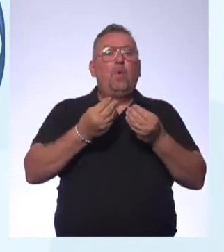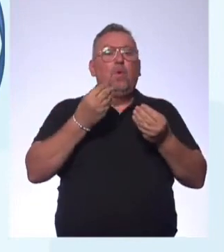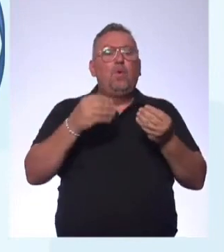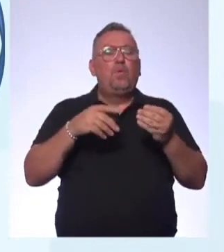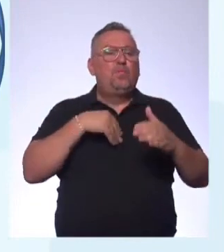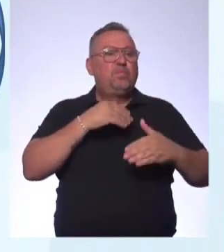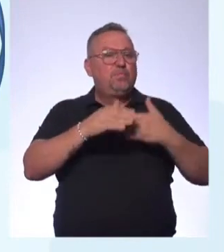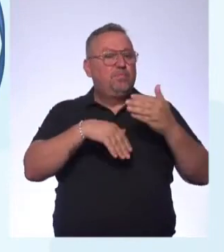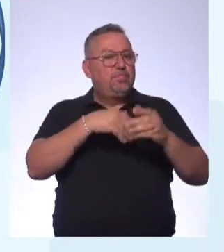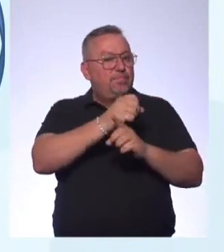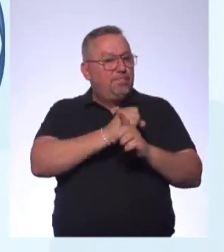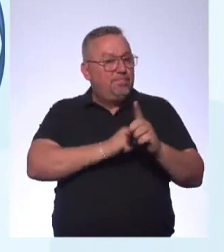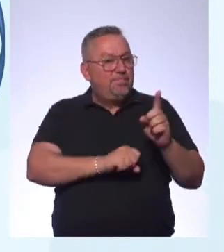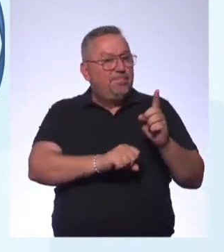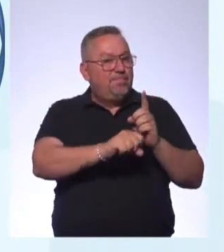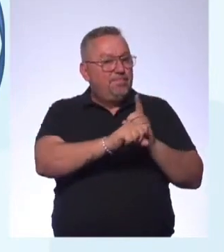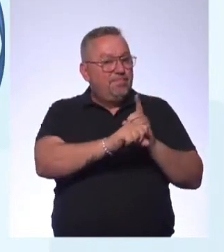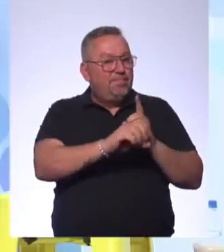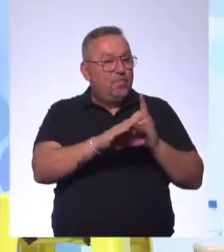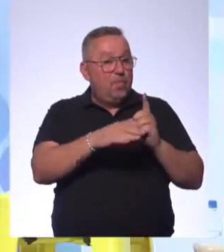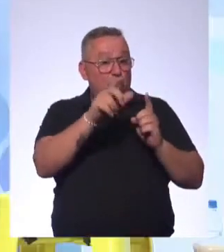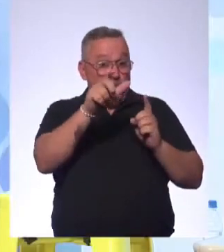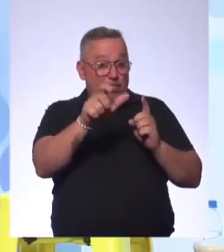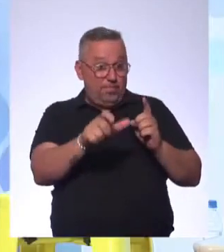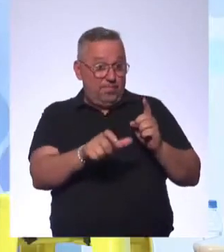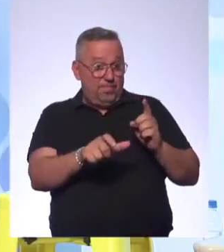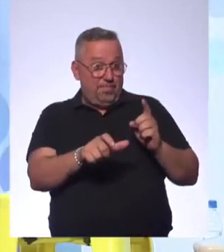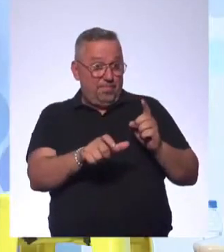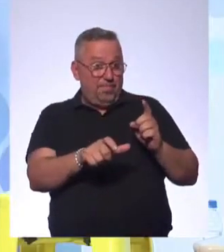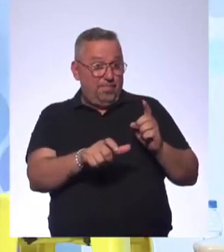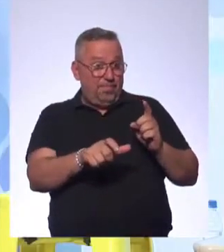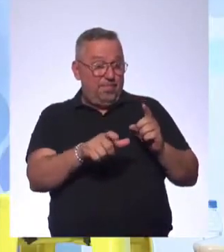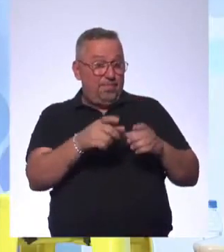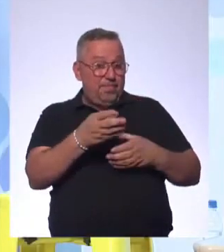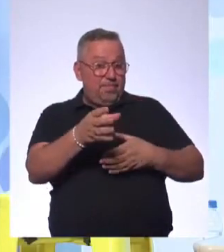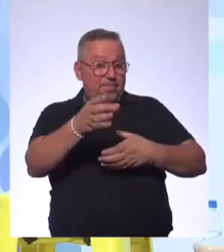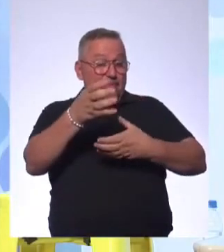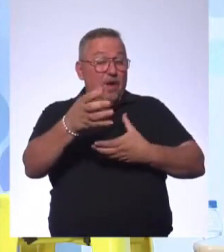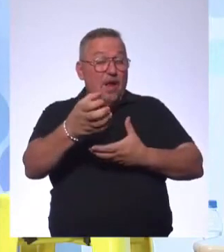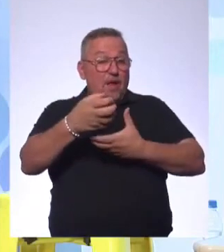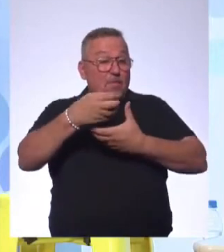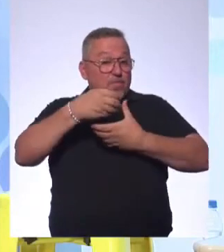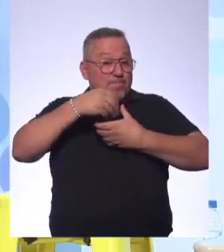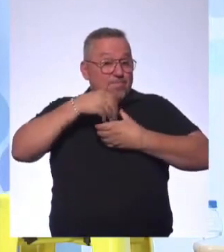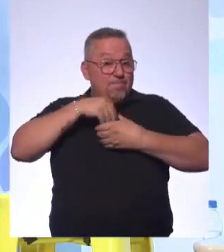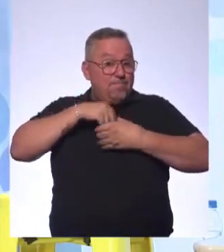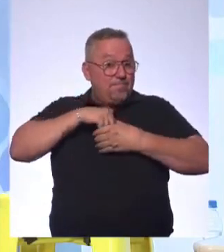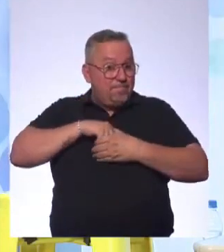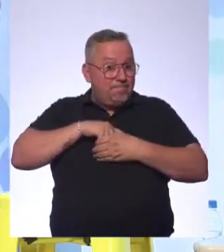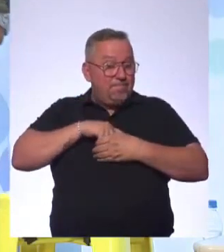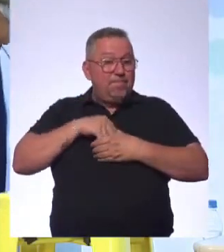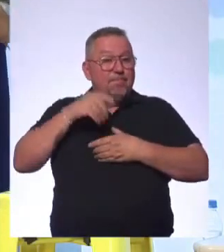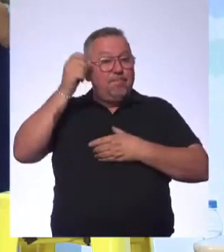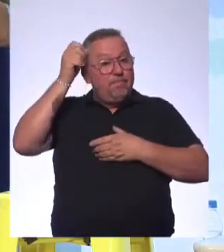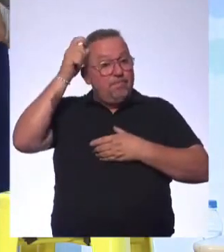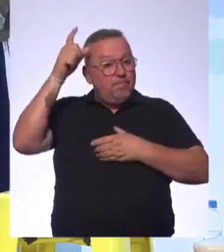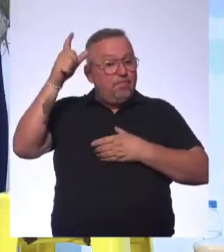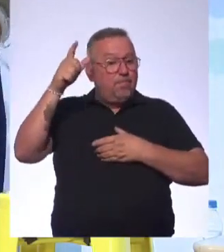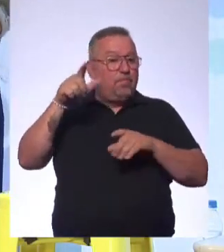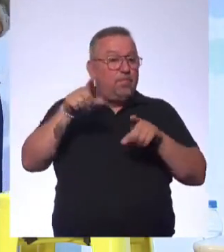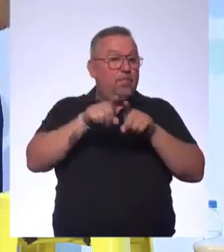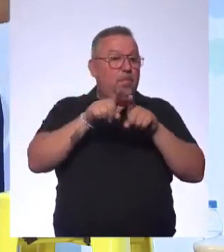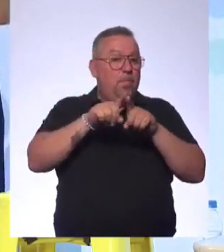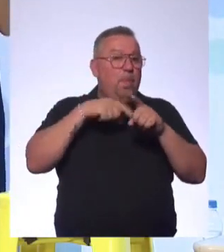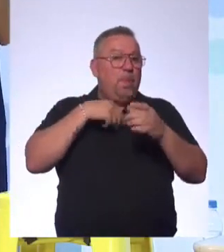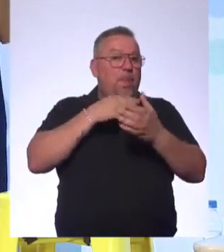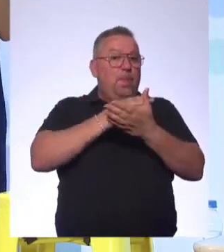processo de socialização, que é quando o indivíduo internaliza esses conhecimentos culturais. A partir do